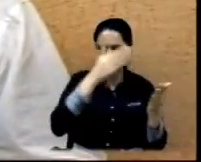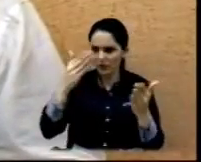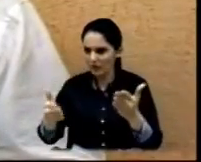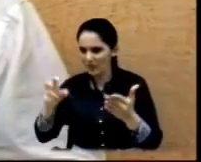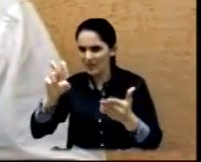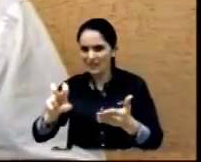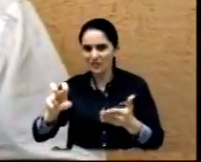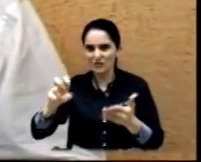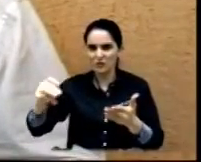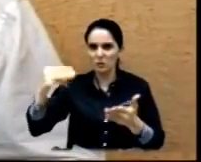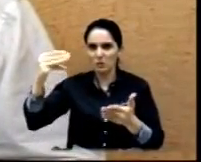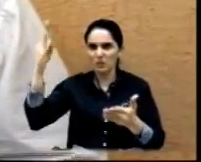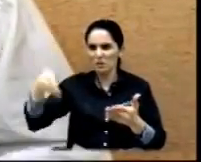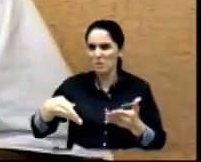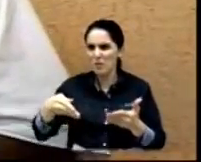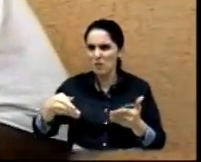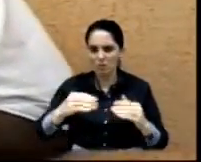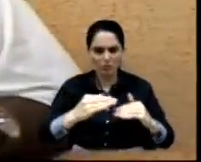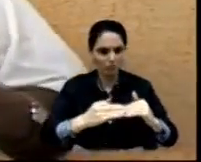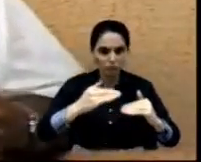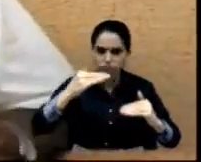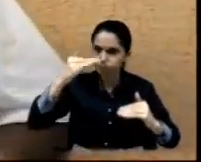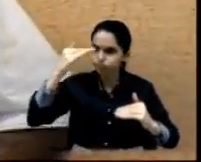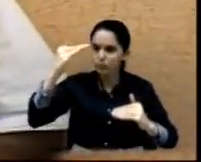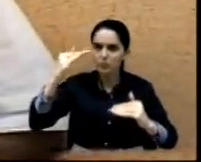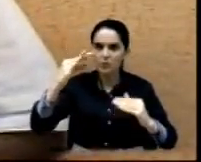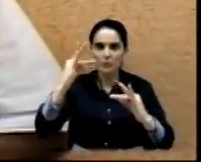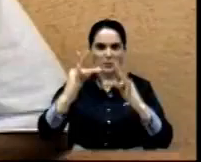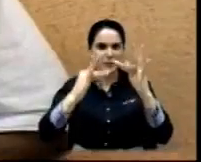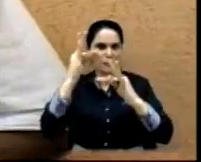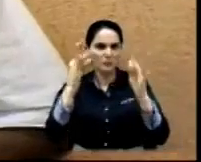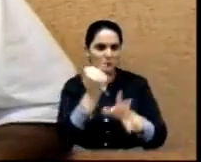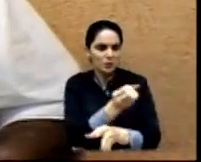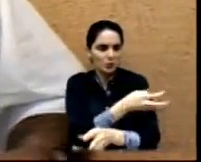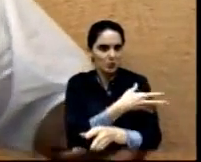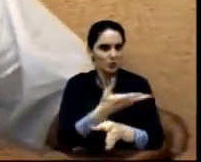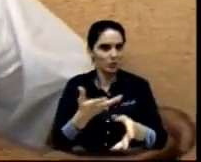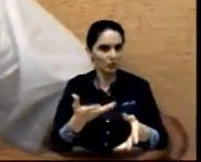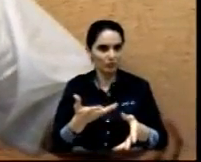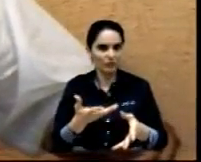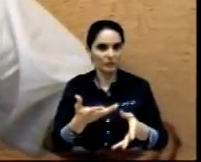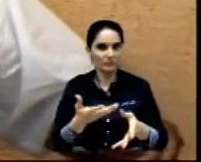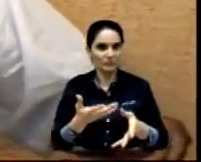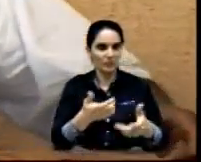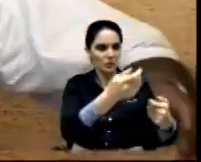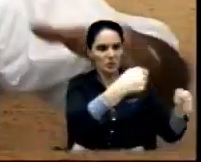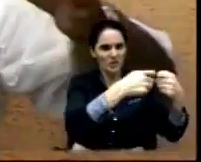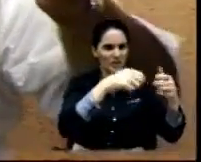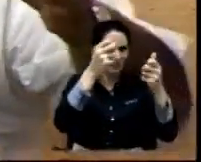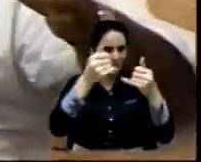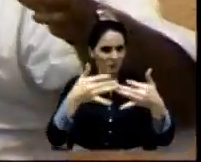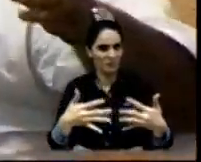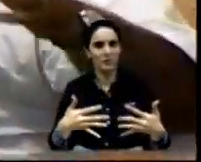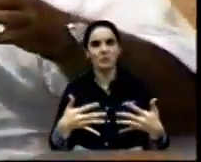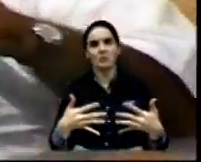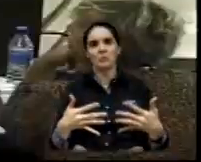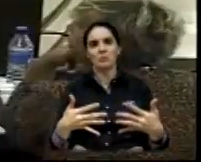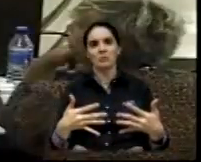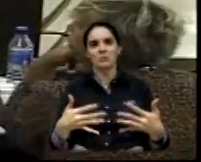gente? Ah, mas a tecnologia é nova. E ele enfatizou. Agora, nós teremos